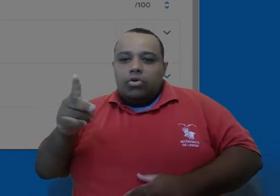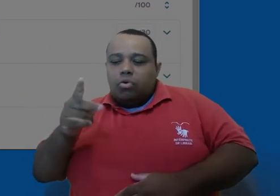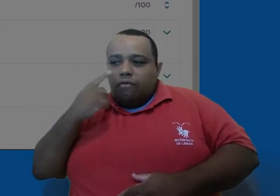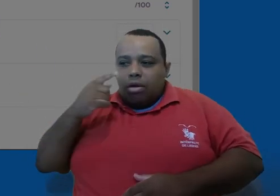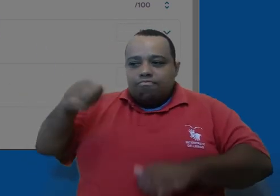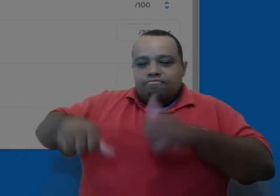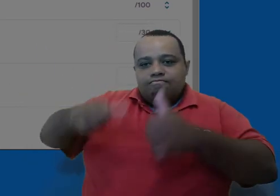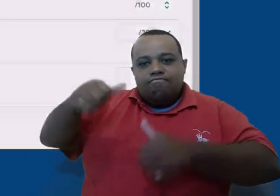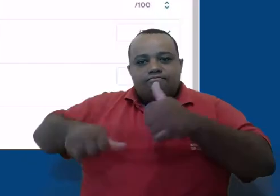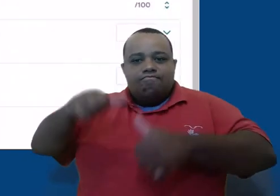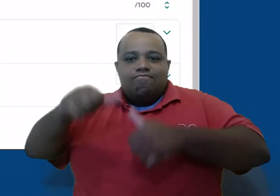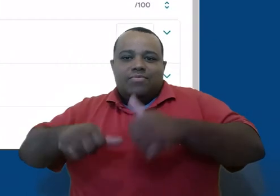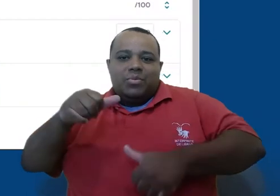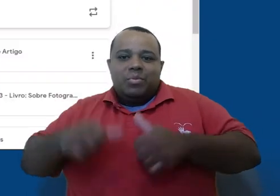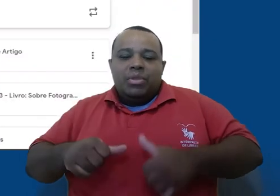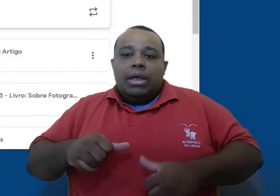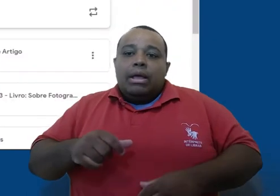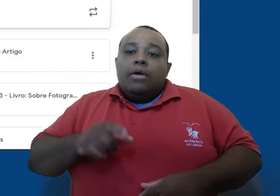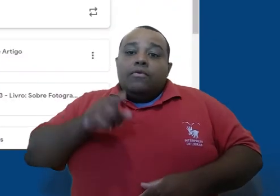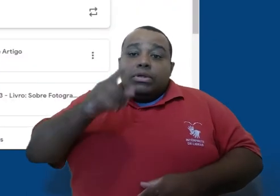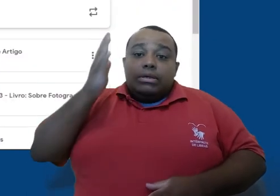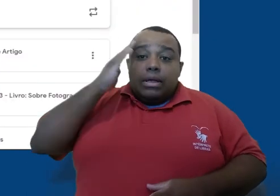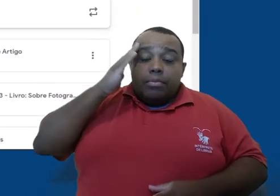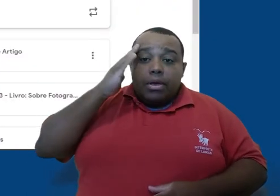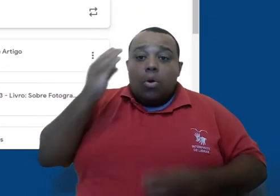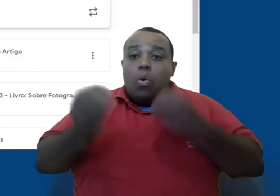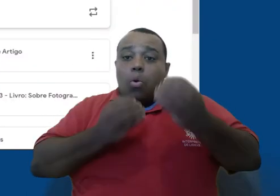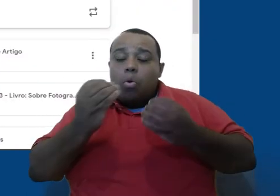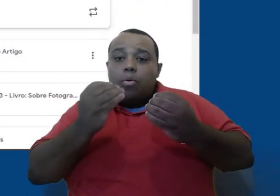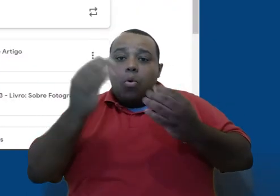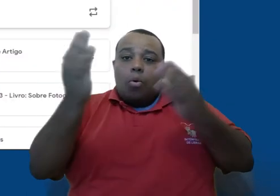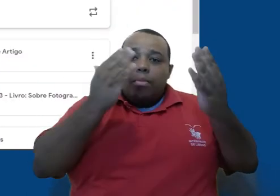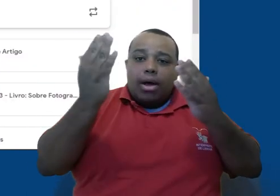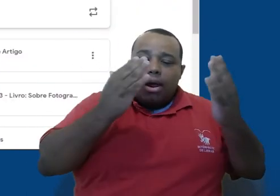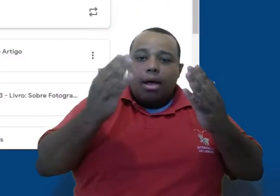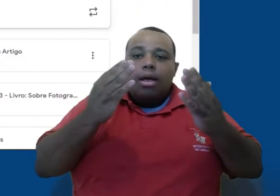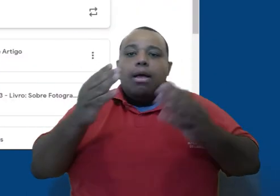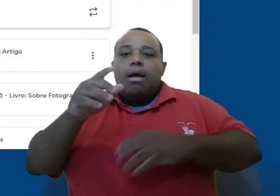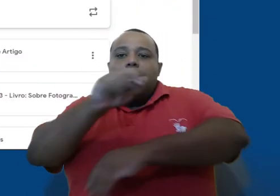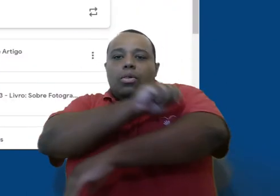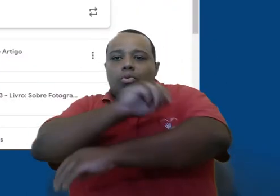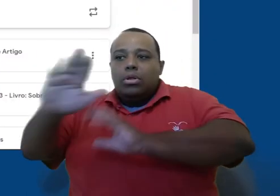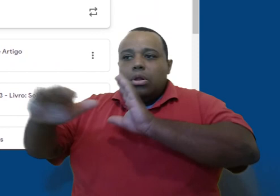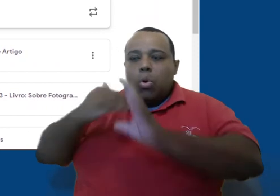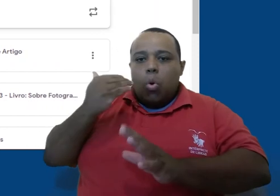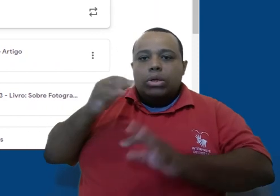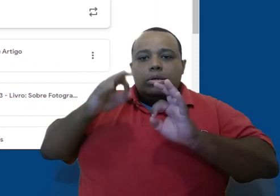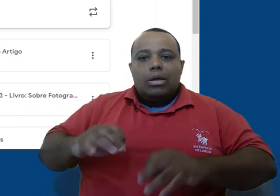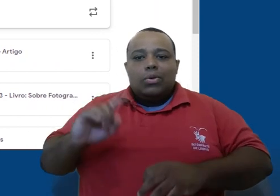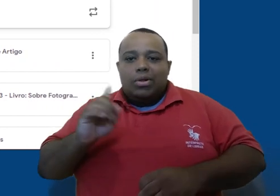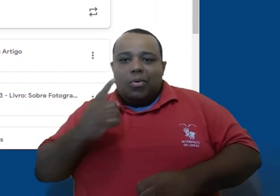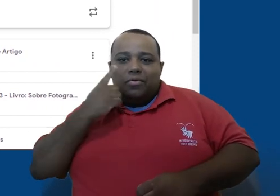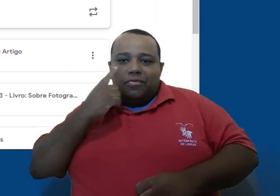informações são muito importantes de termos acesso então fica a dica Caso vocês precisem checar as mudanças entre uma outra versão da atividade EA mais